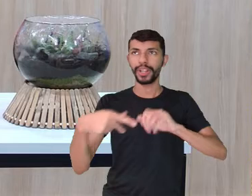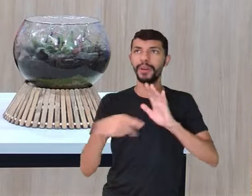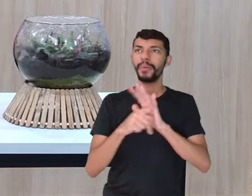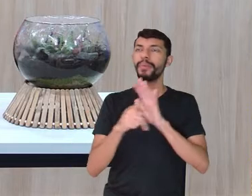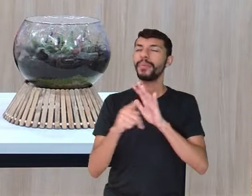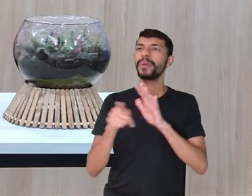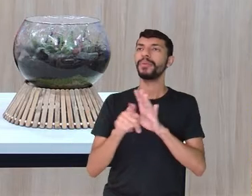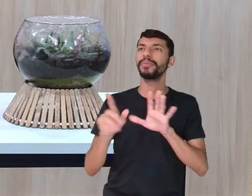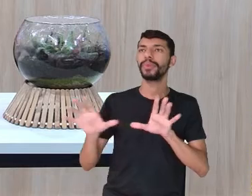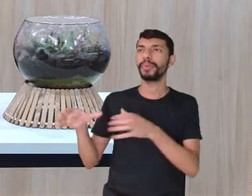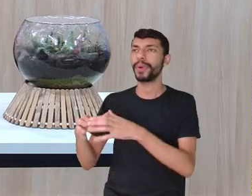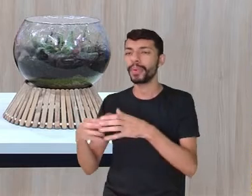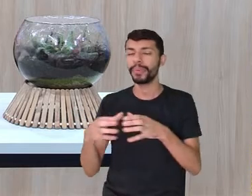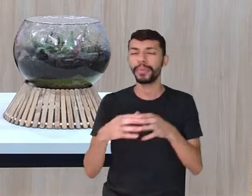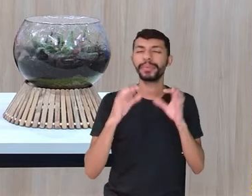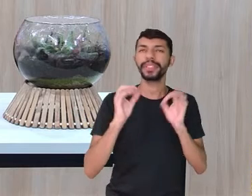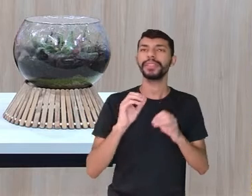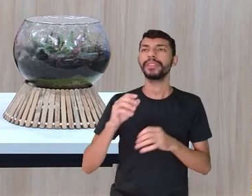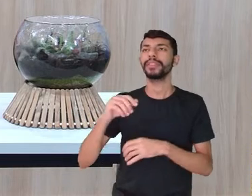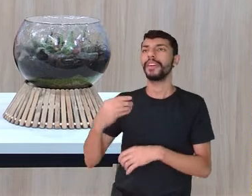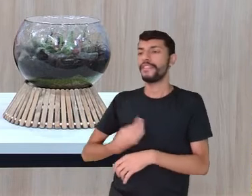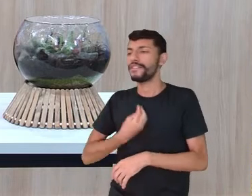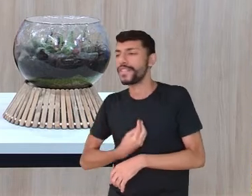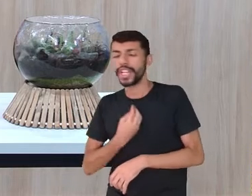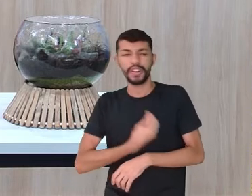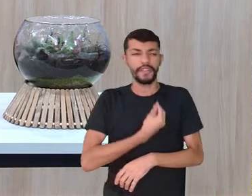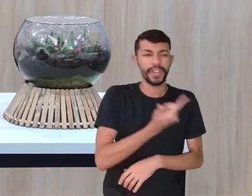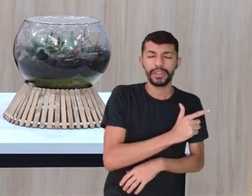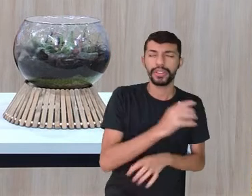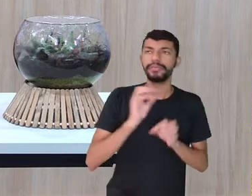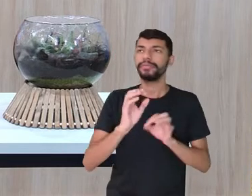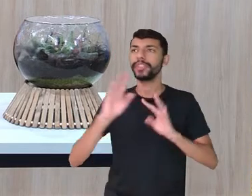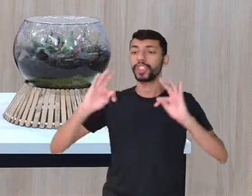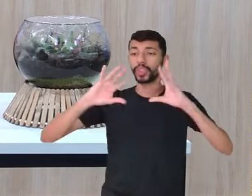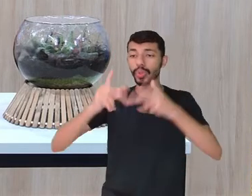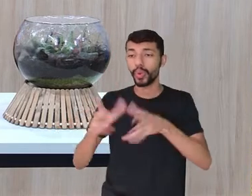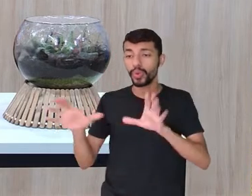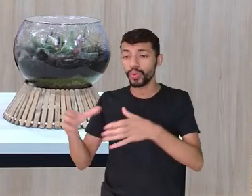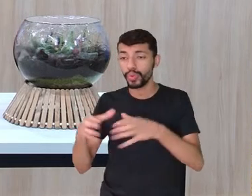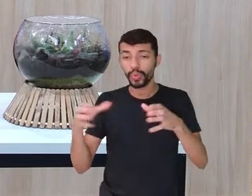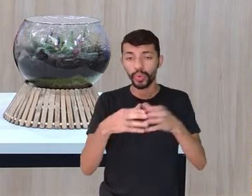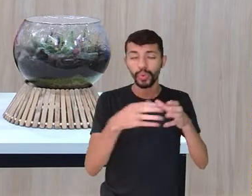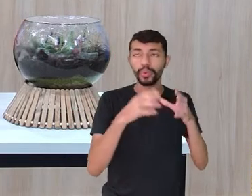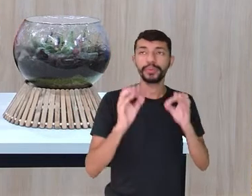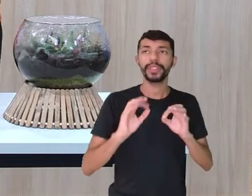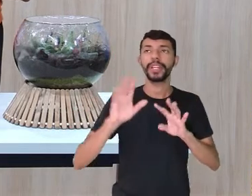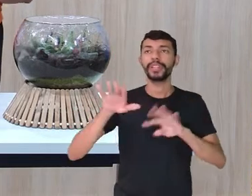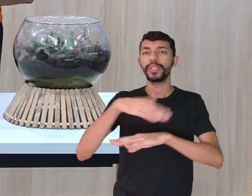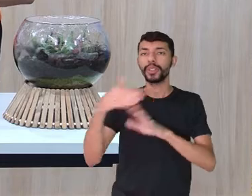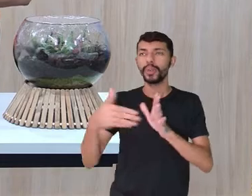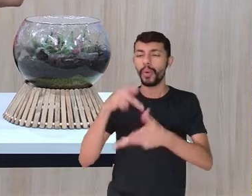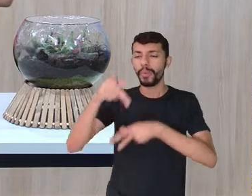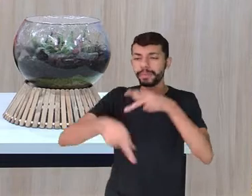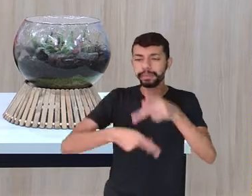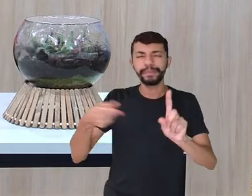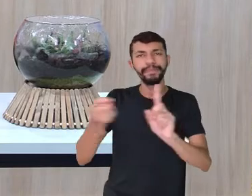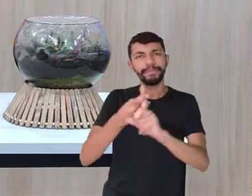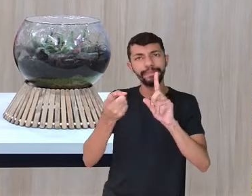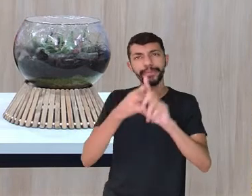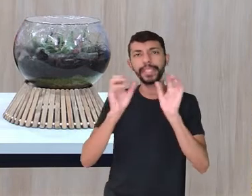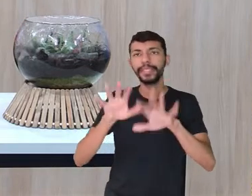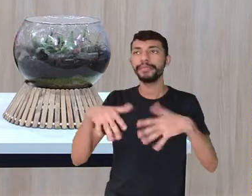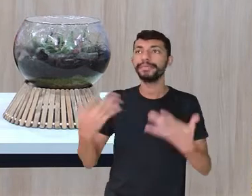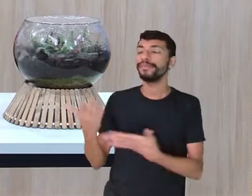ecossistemas, de fatores bióticos, abióticos, de todas essas comunidades, né, de toda essa população também.